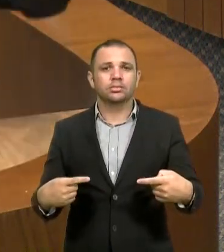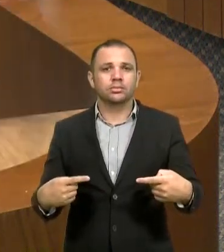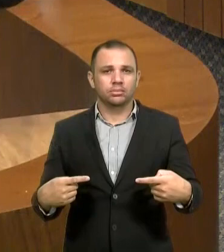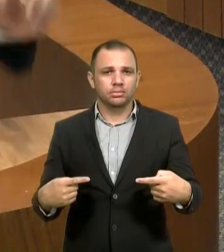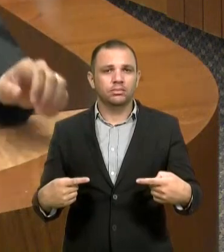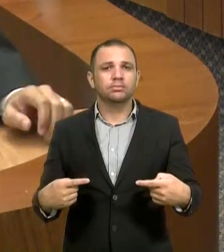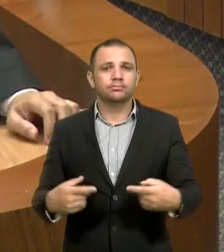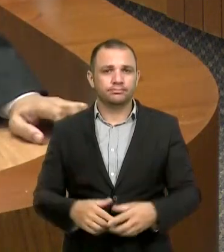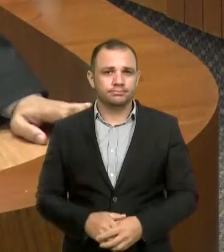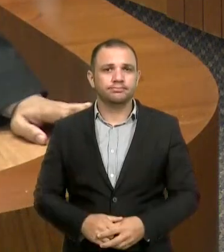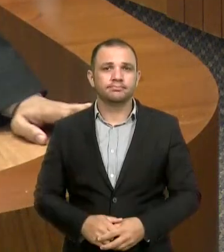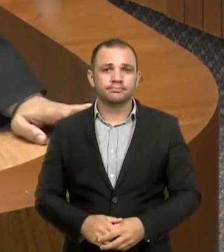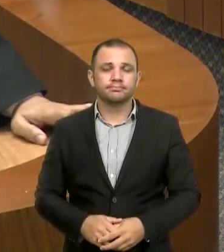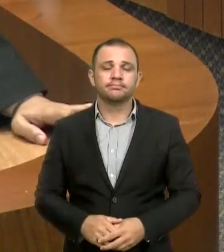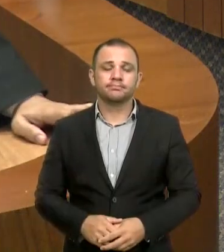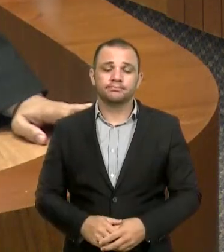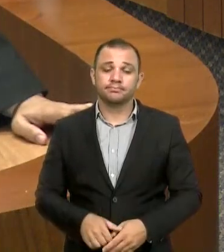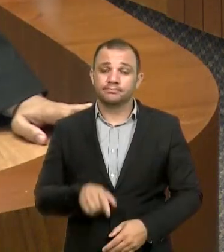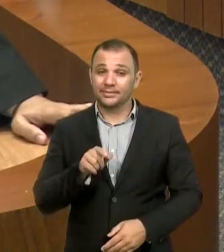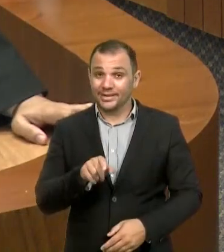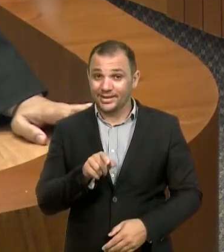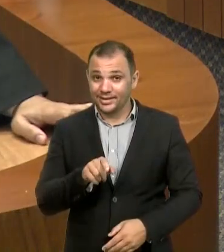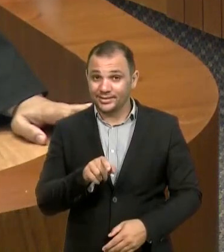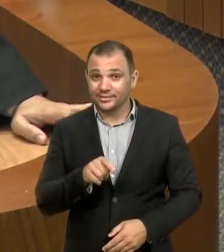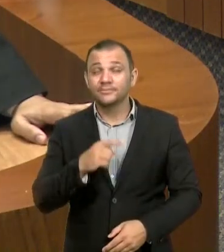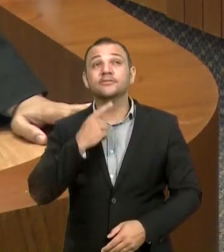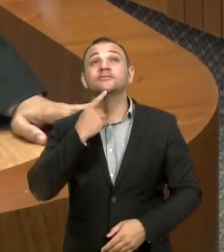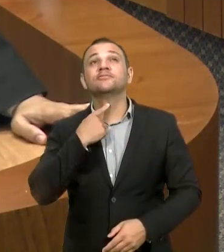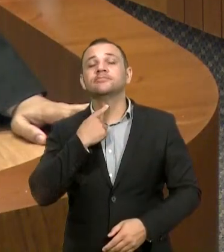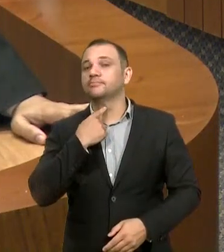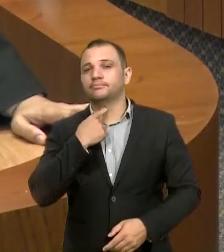E por esse caminho, a gente não pode andar.